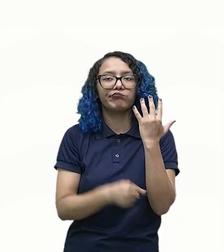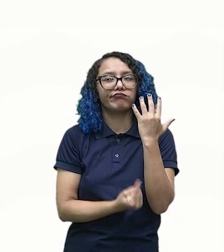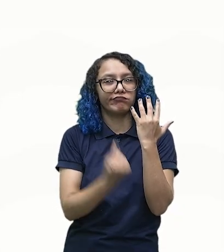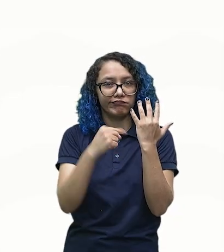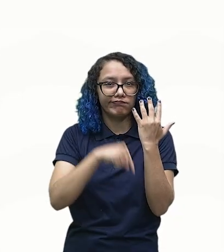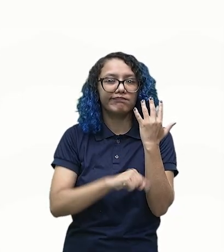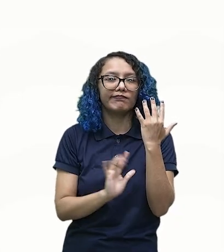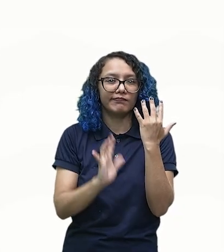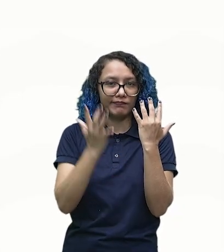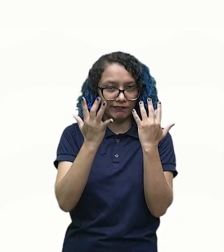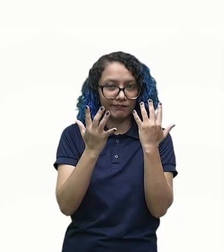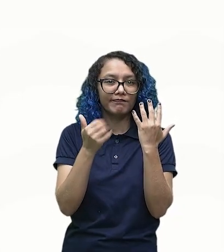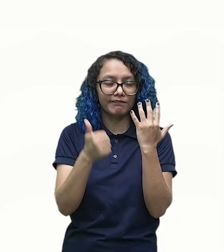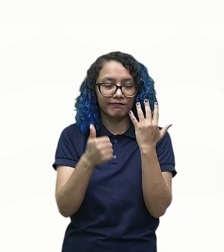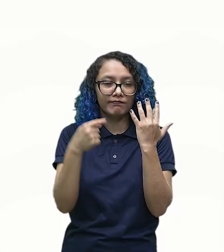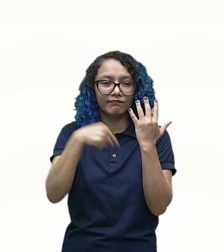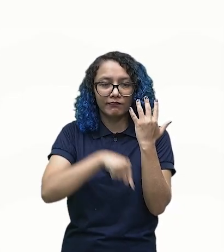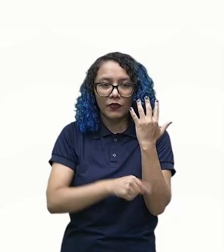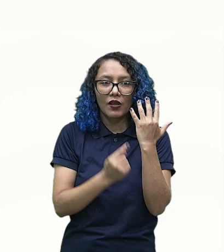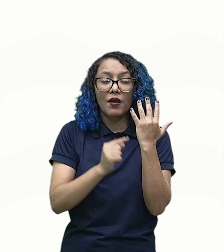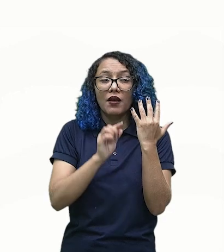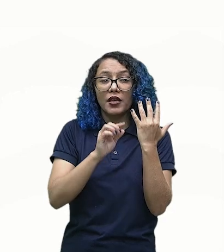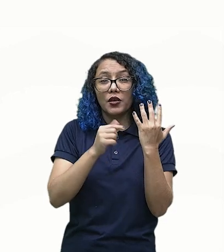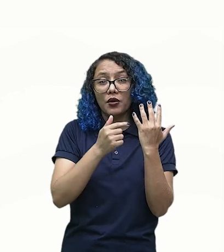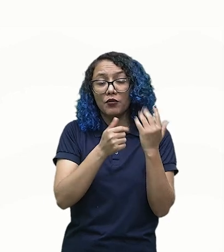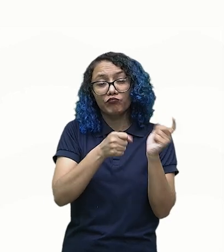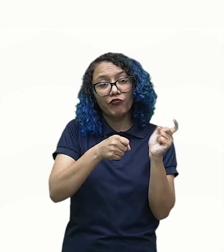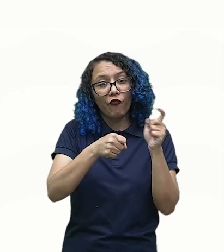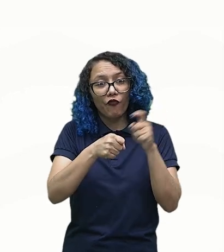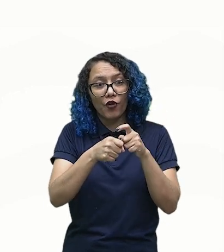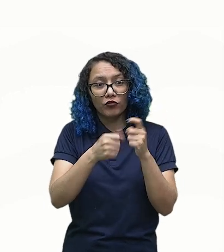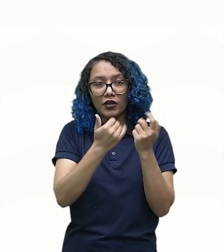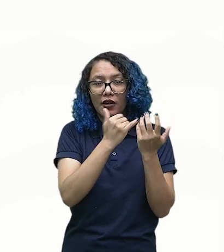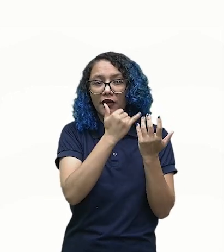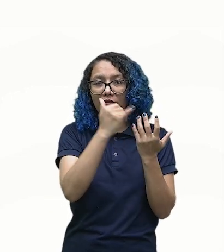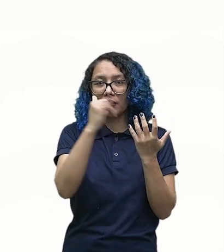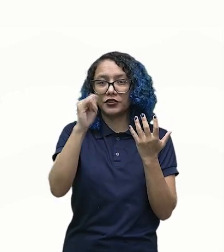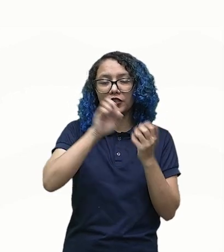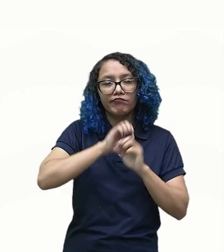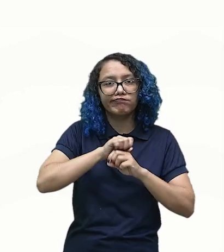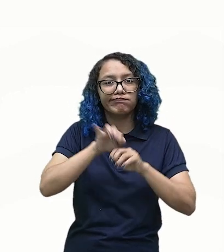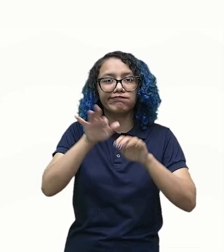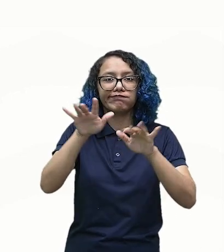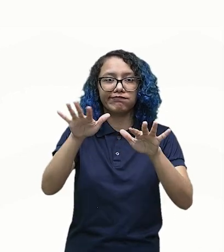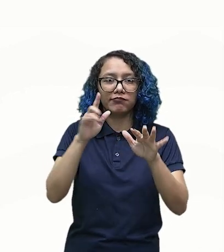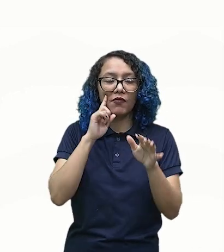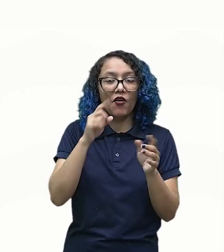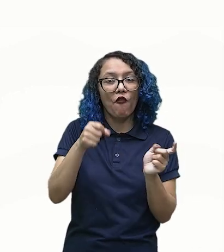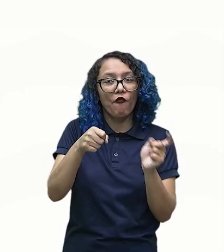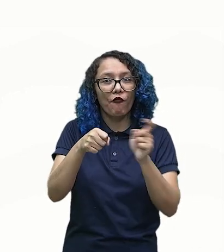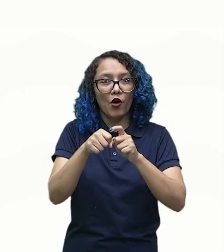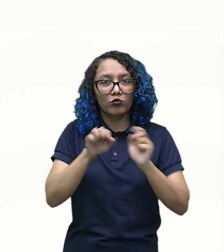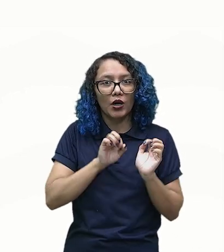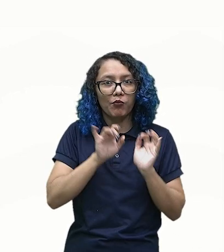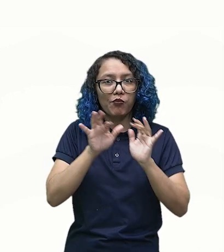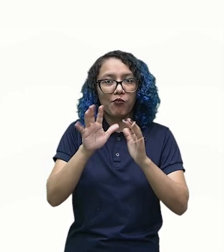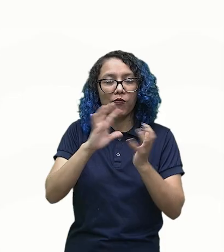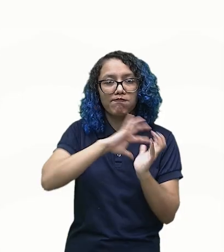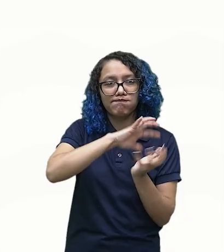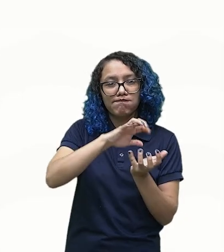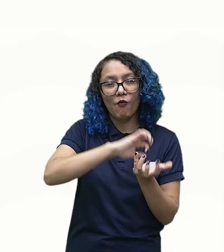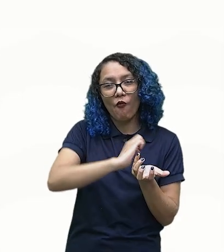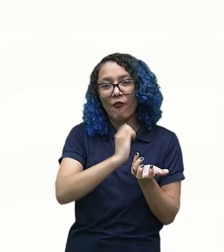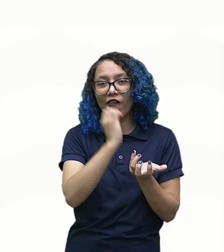da fotossíntese, e parte delas é energia liberada de volta ao espaço. Então, a